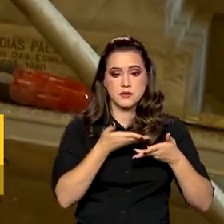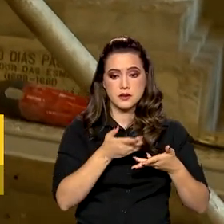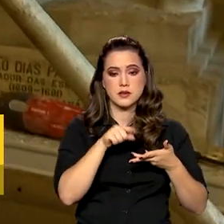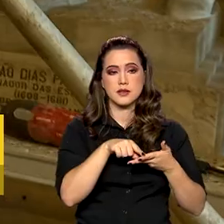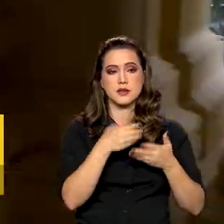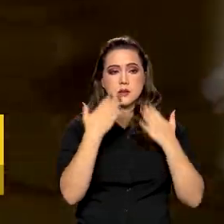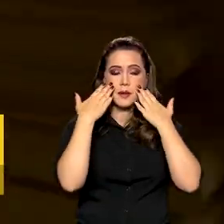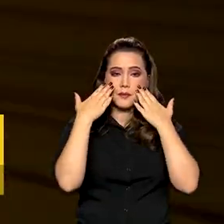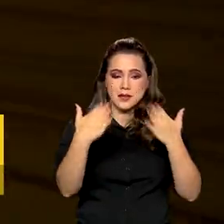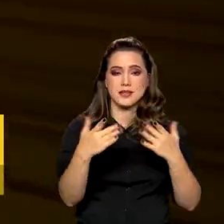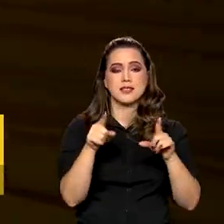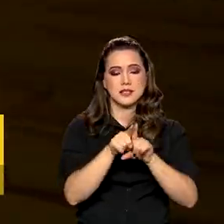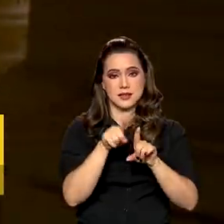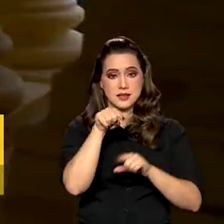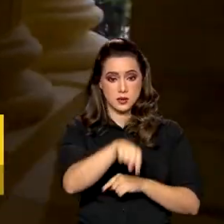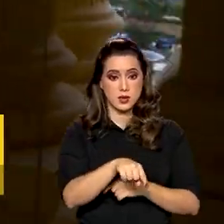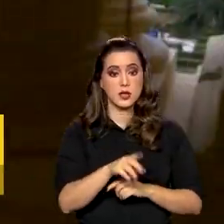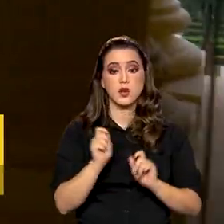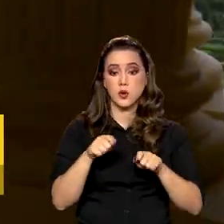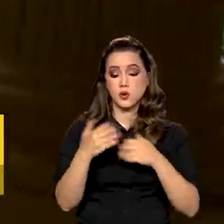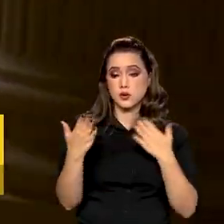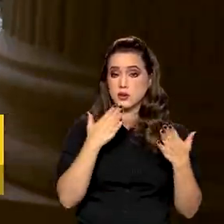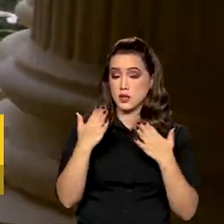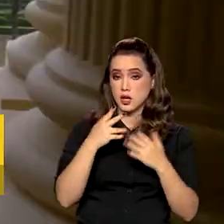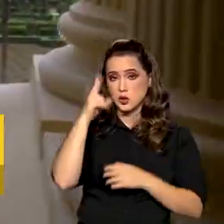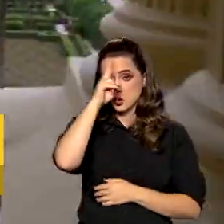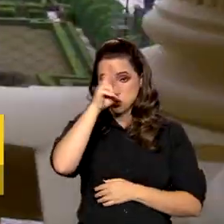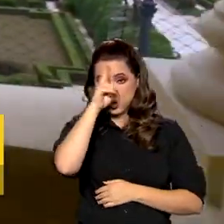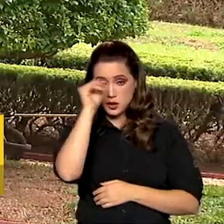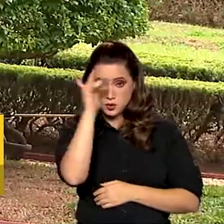além do que já tem, contando a história do Brasil, outras